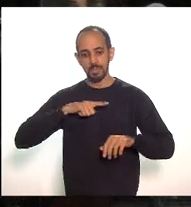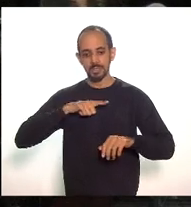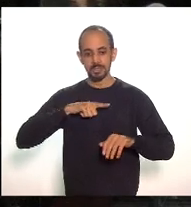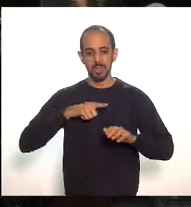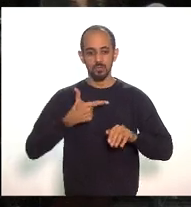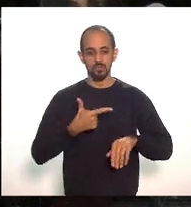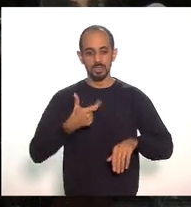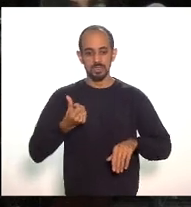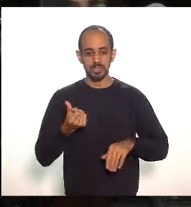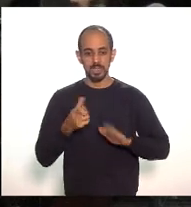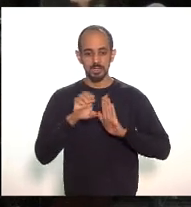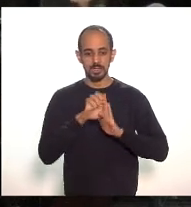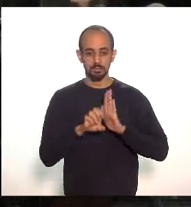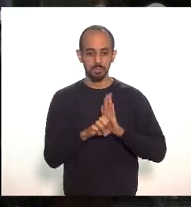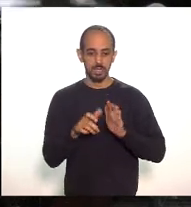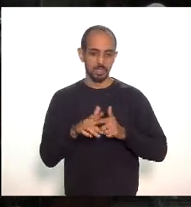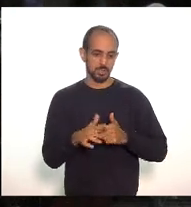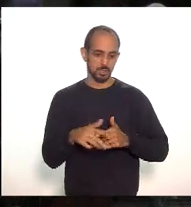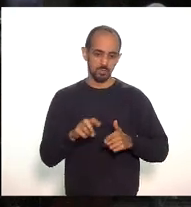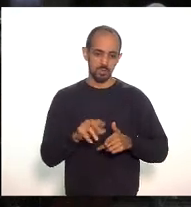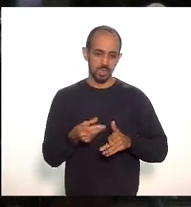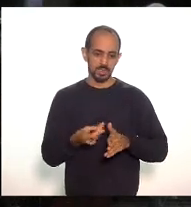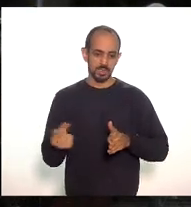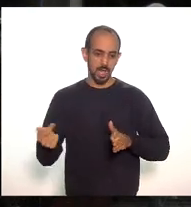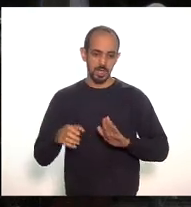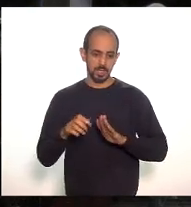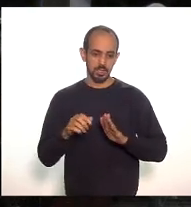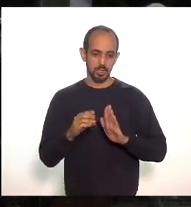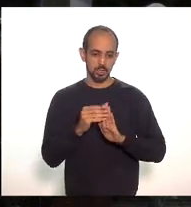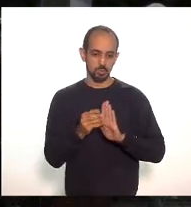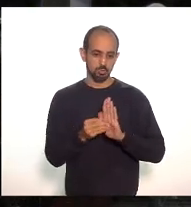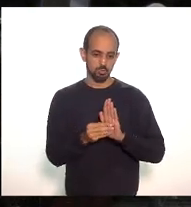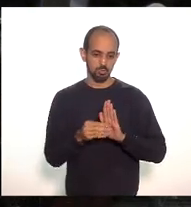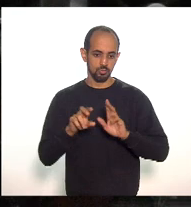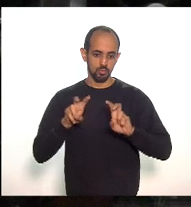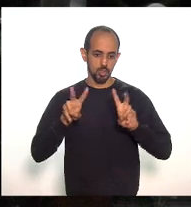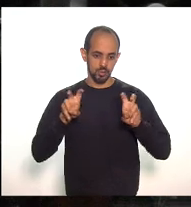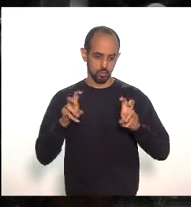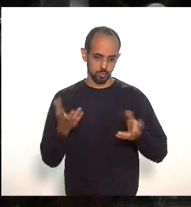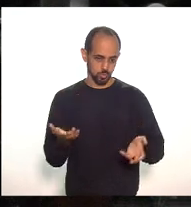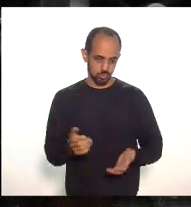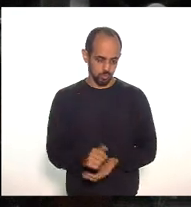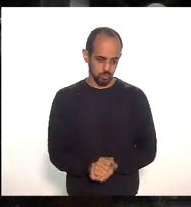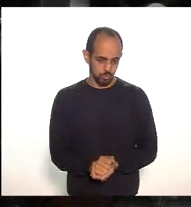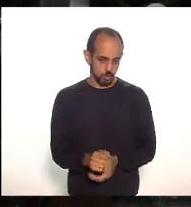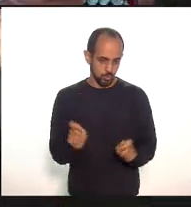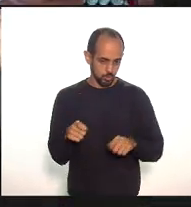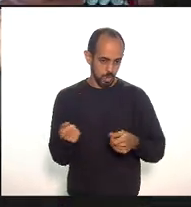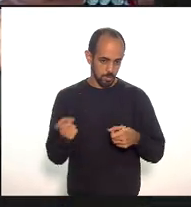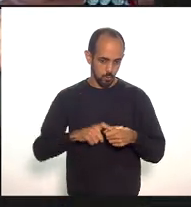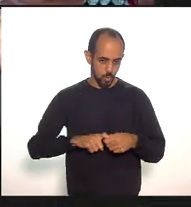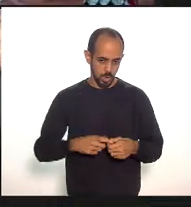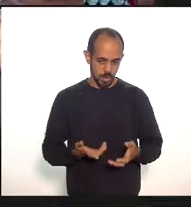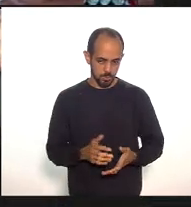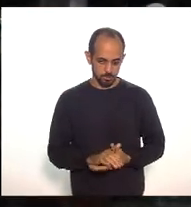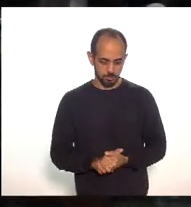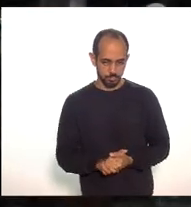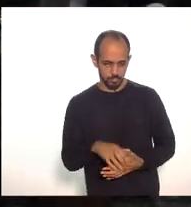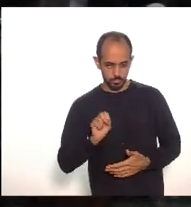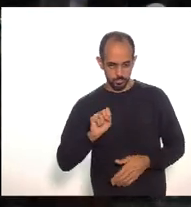o 26 emendas vai sair de pauta e agora não tem mais compromisso de retornar a Paula tá ok